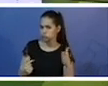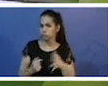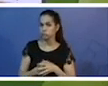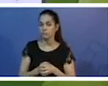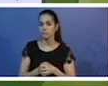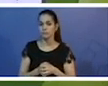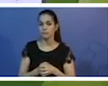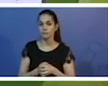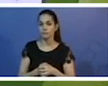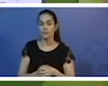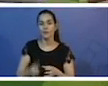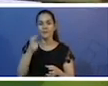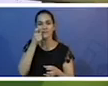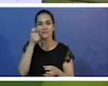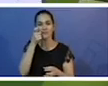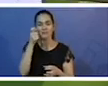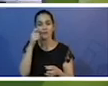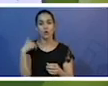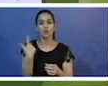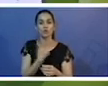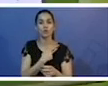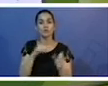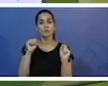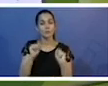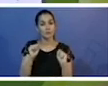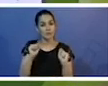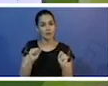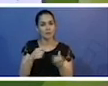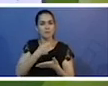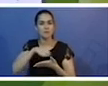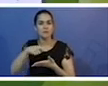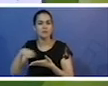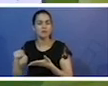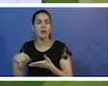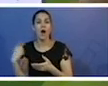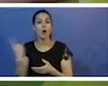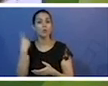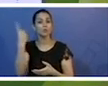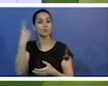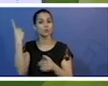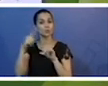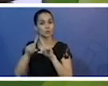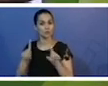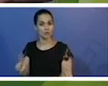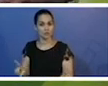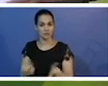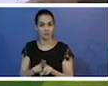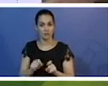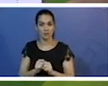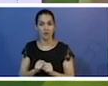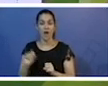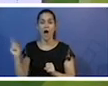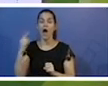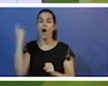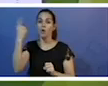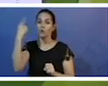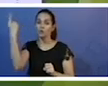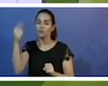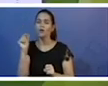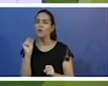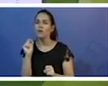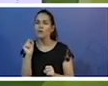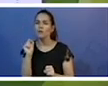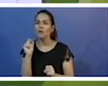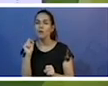Considerando essa observação, podemos escrever a definição de altura de um triângulo. A altura de um triângulo é o segmento